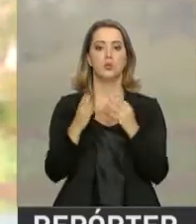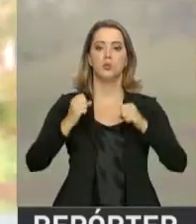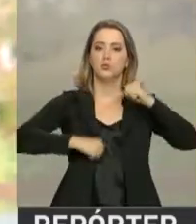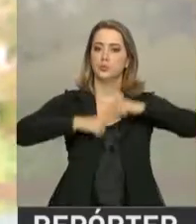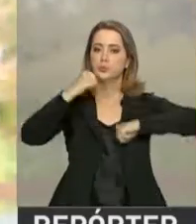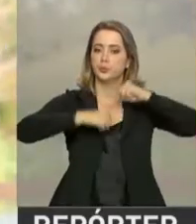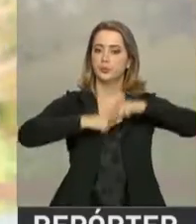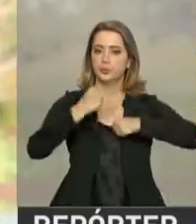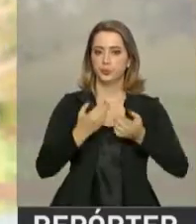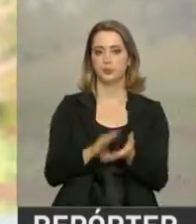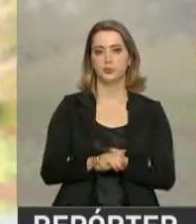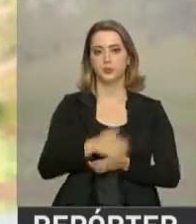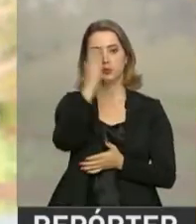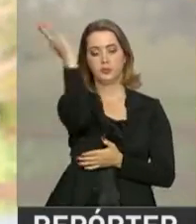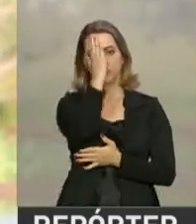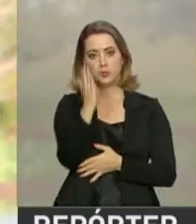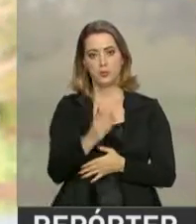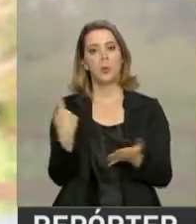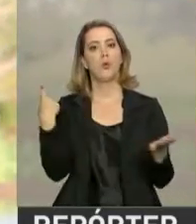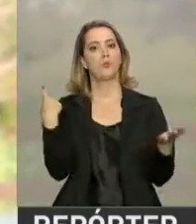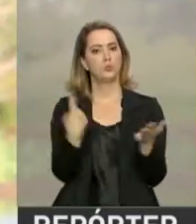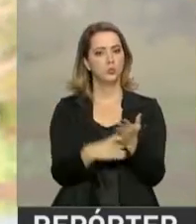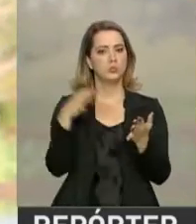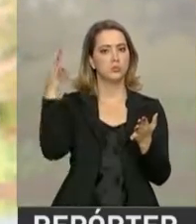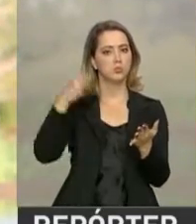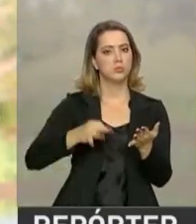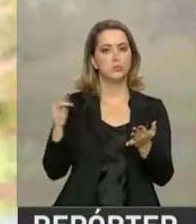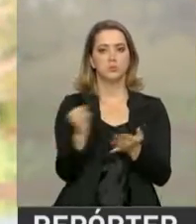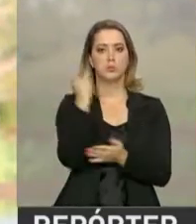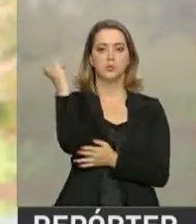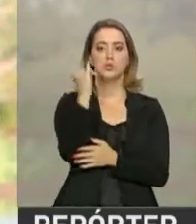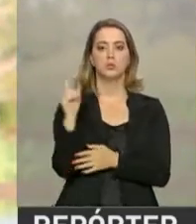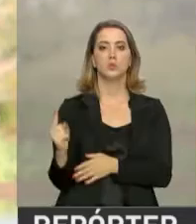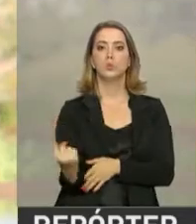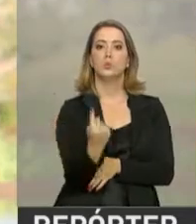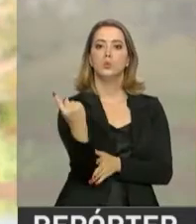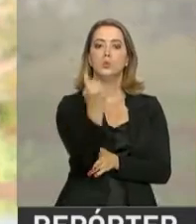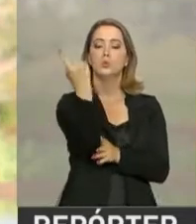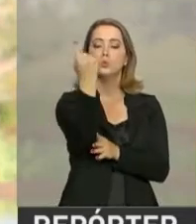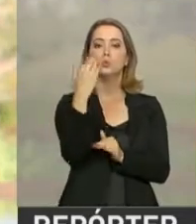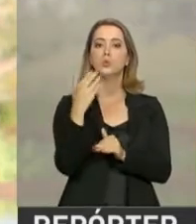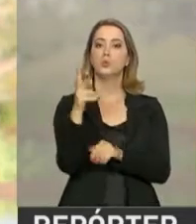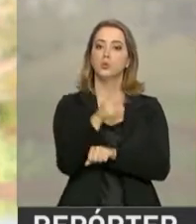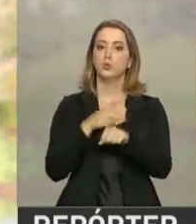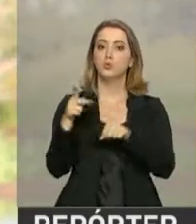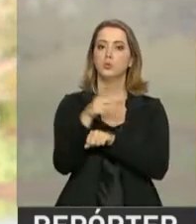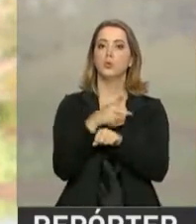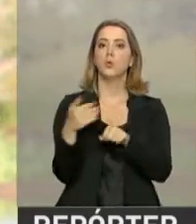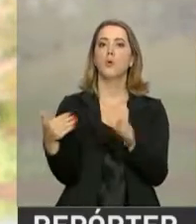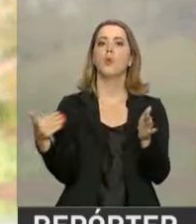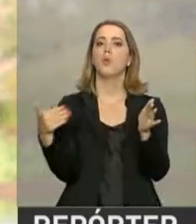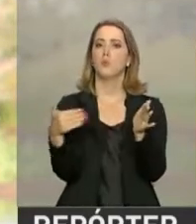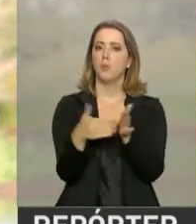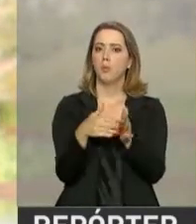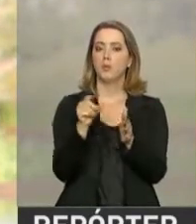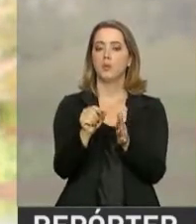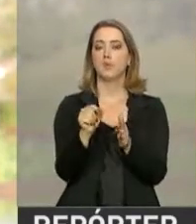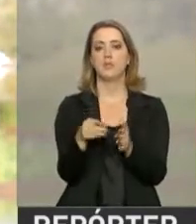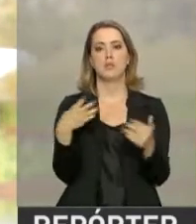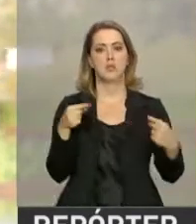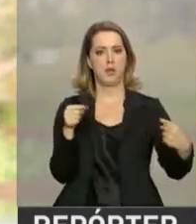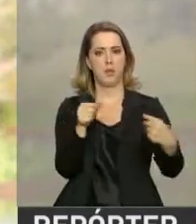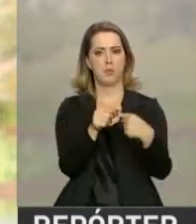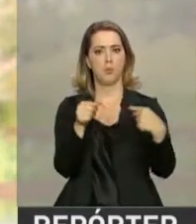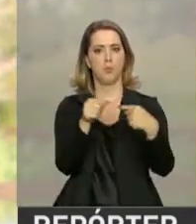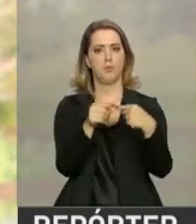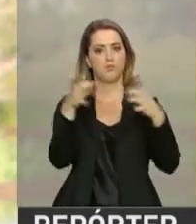Brasil teve participação importante no Acordo de Paris, já que foi o único país em desenvolvimento que adotou metas absolutas para a